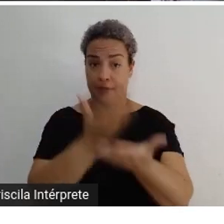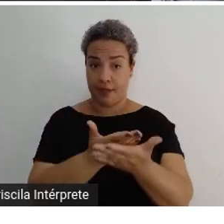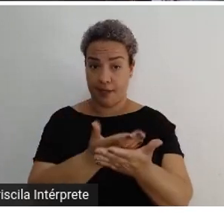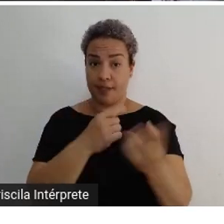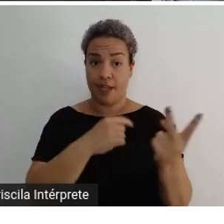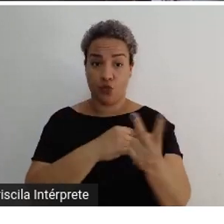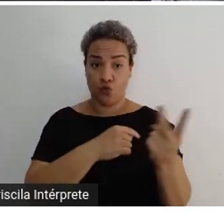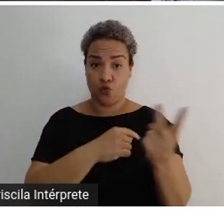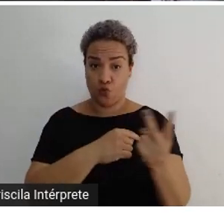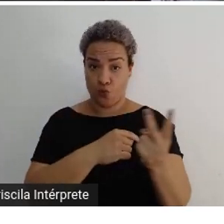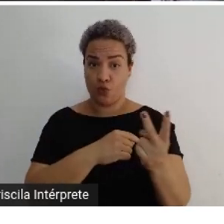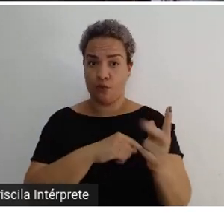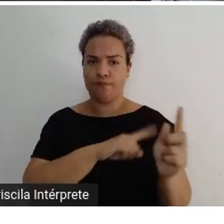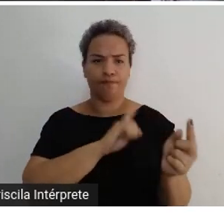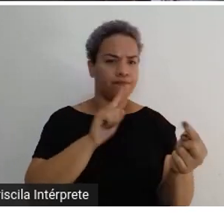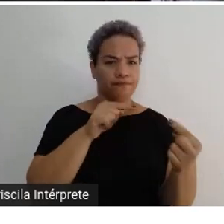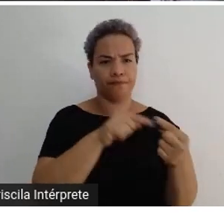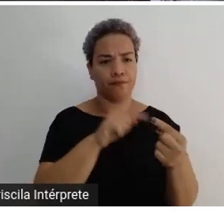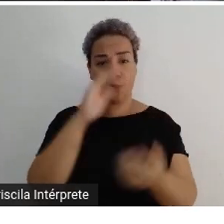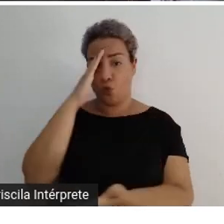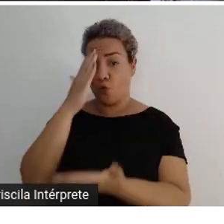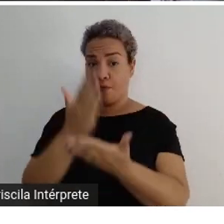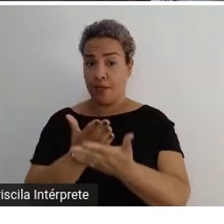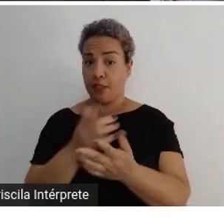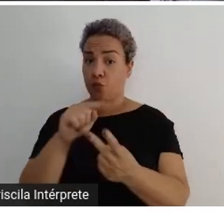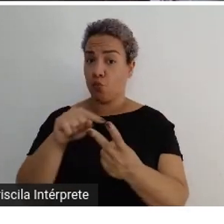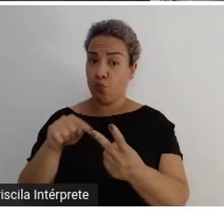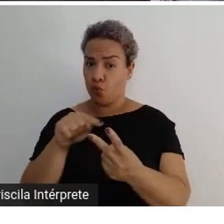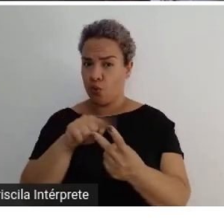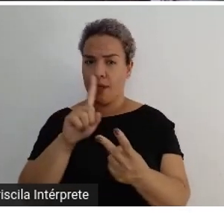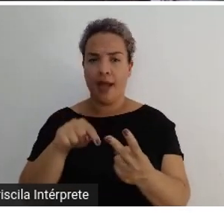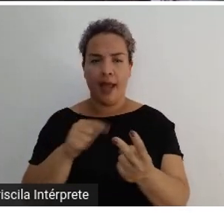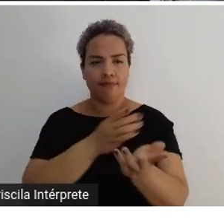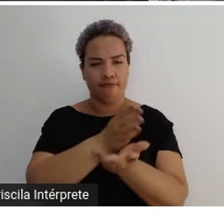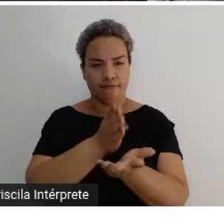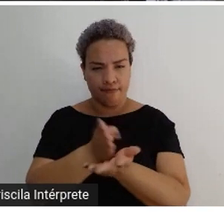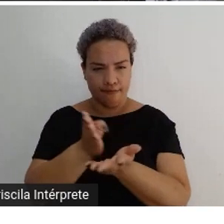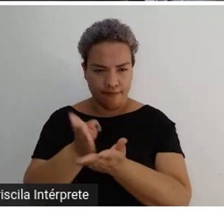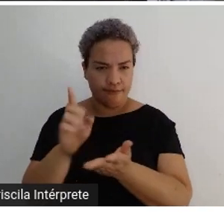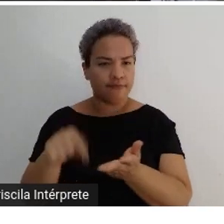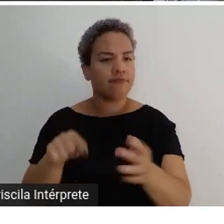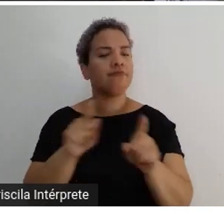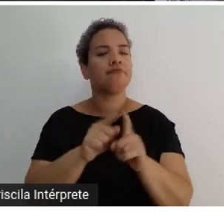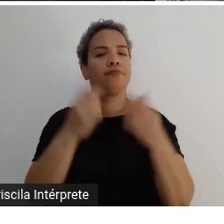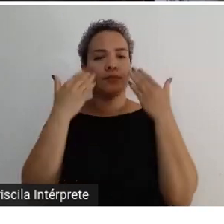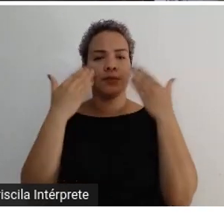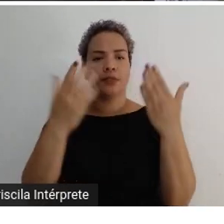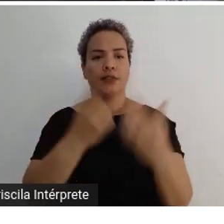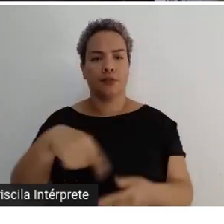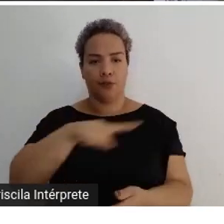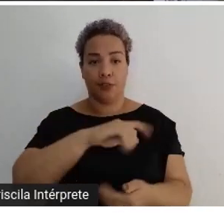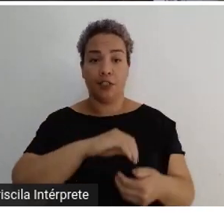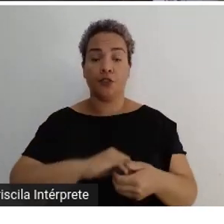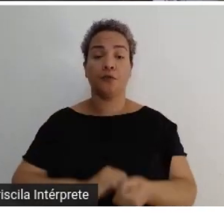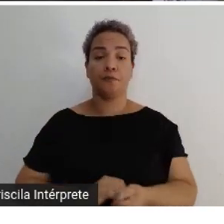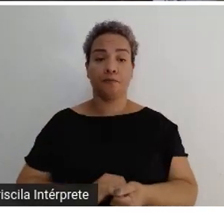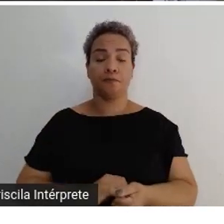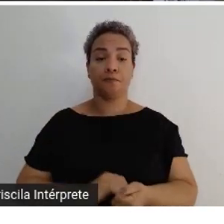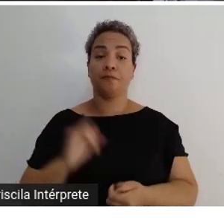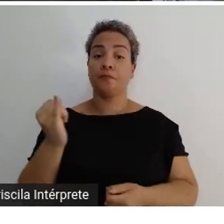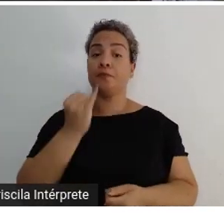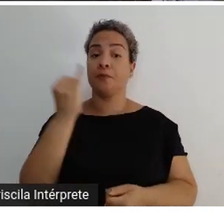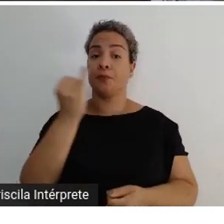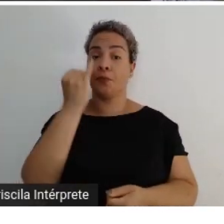nessas duas que a gente que eu construí algumas métricas, né, que eu vou trazer aqui para vocês. Então, importante,